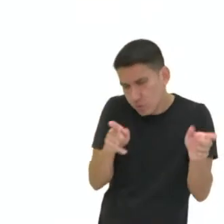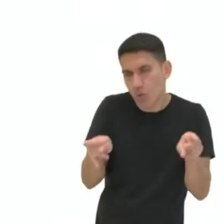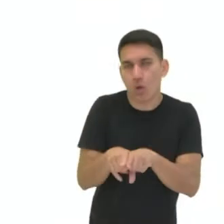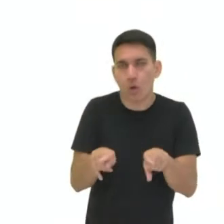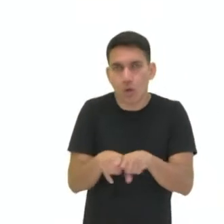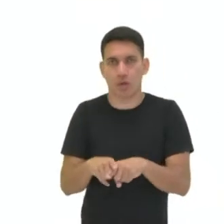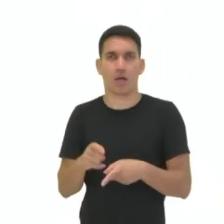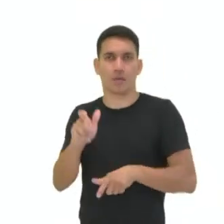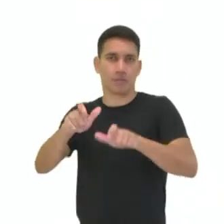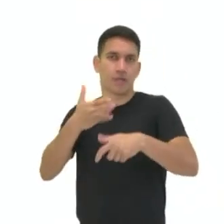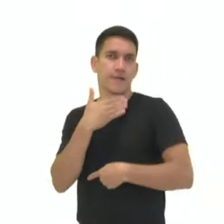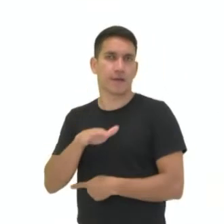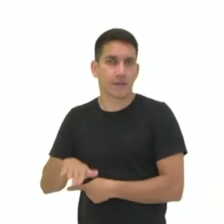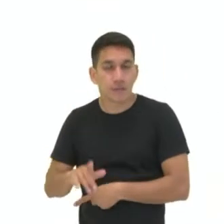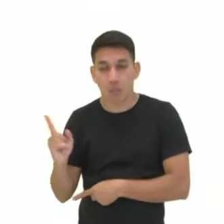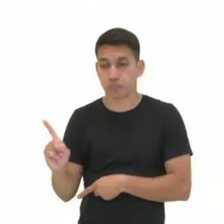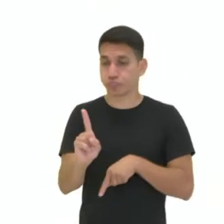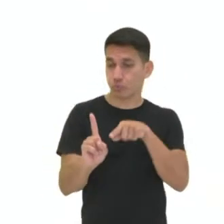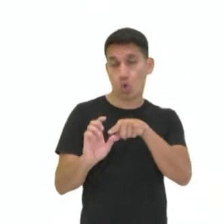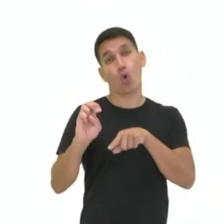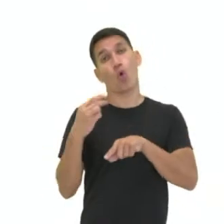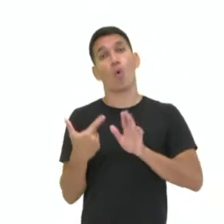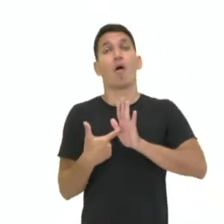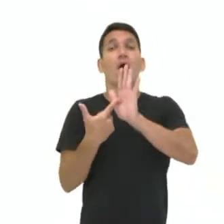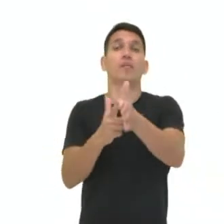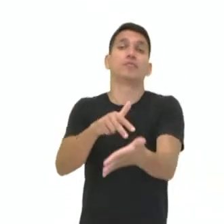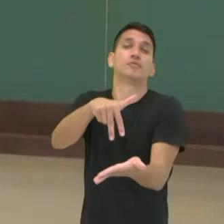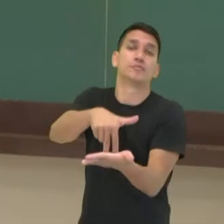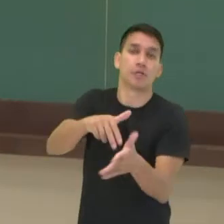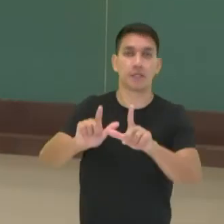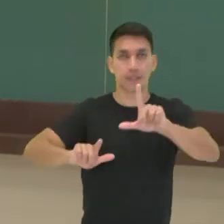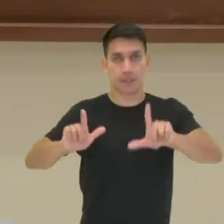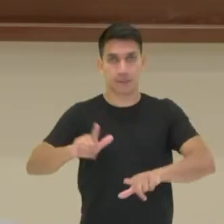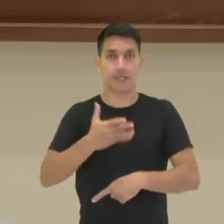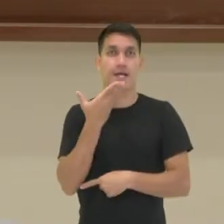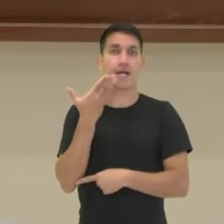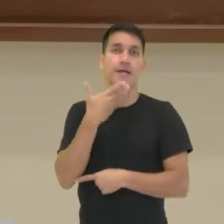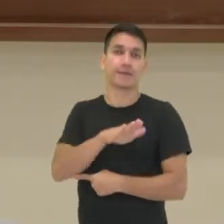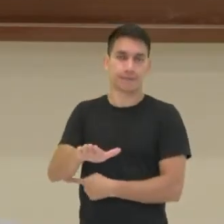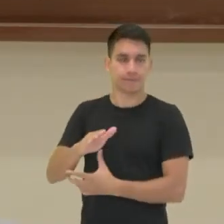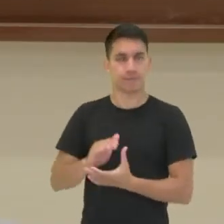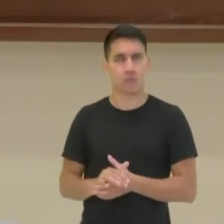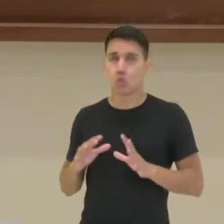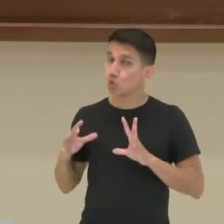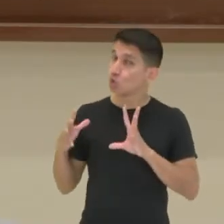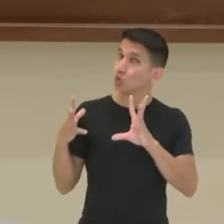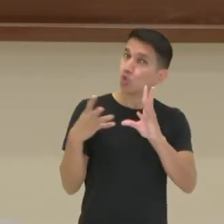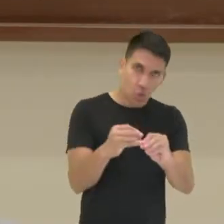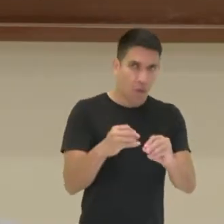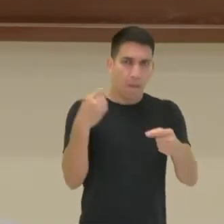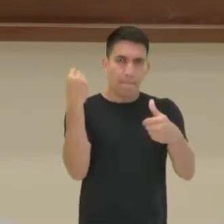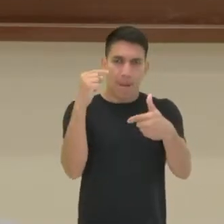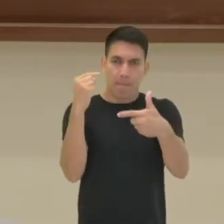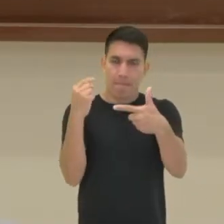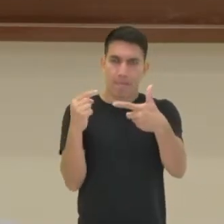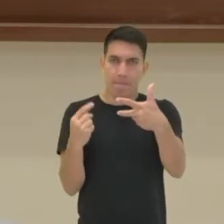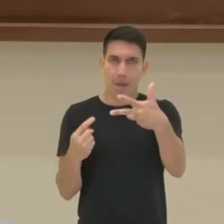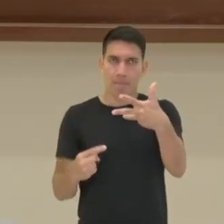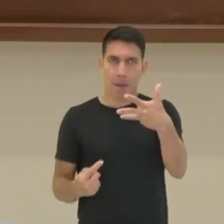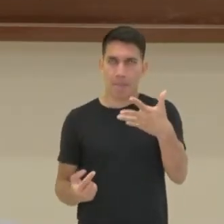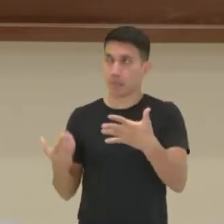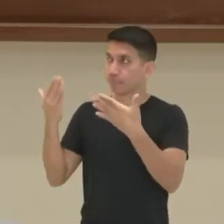ou apresentadores infantis. Então, todos esses itens aqui